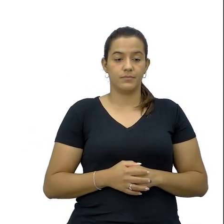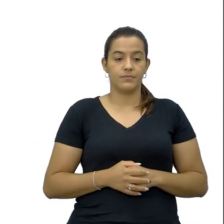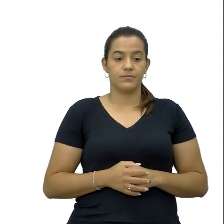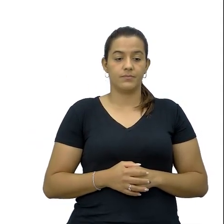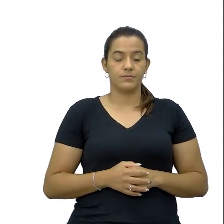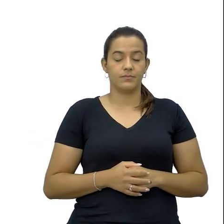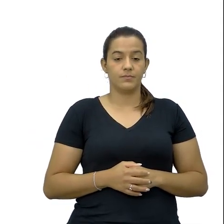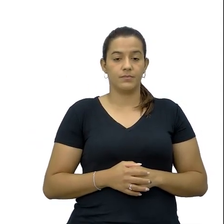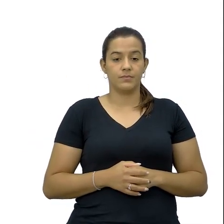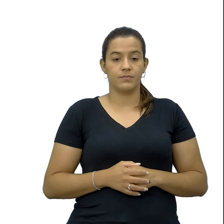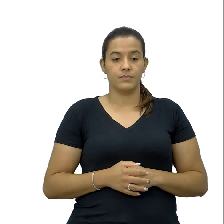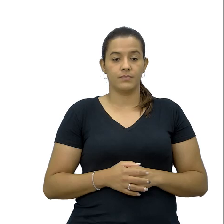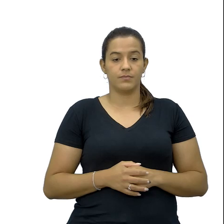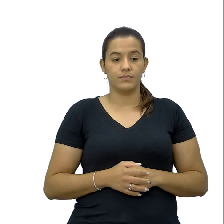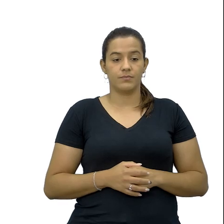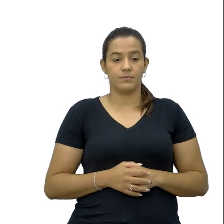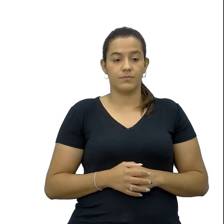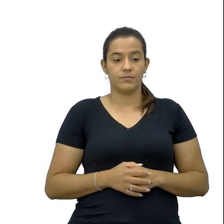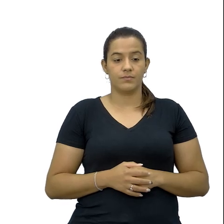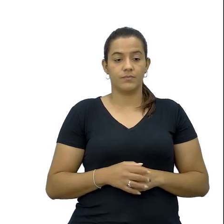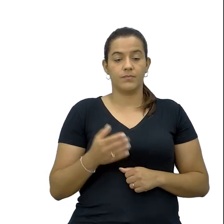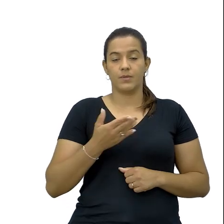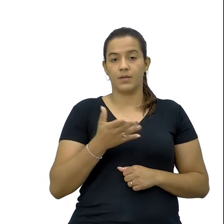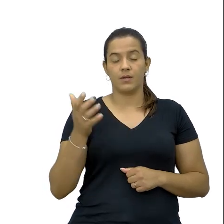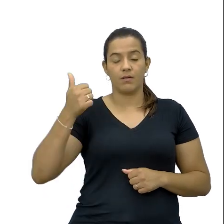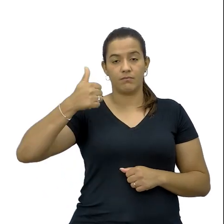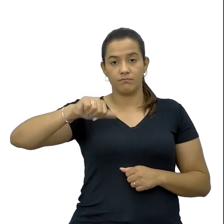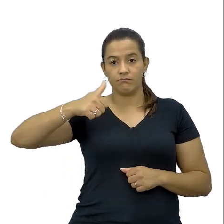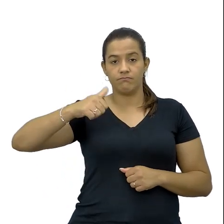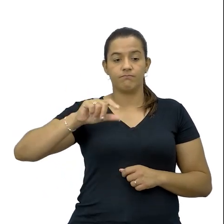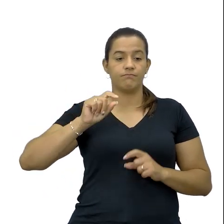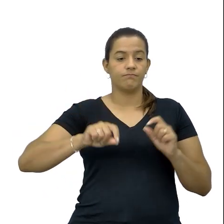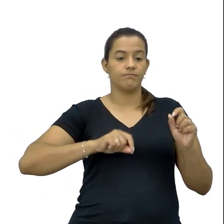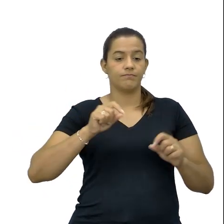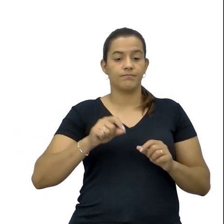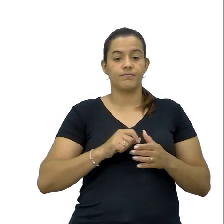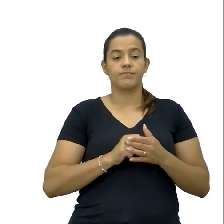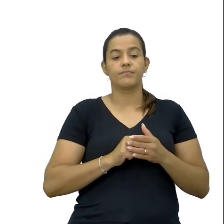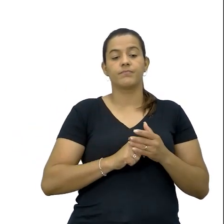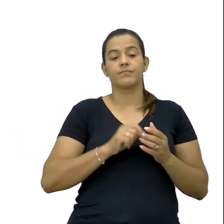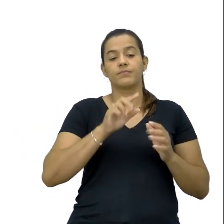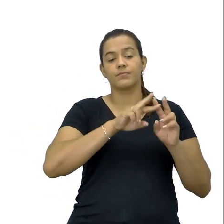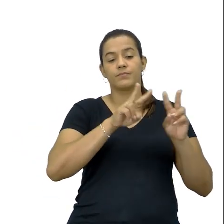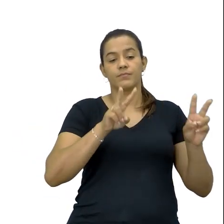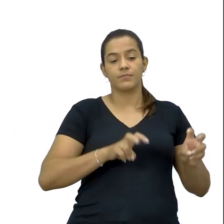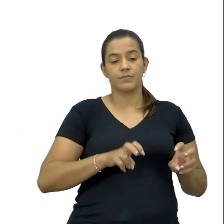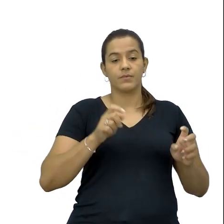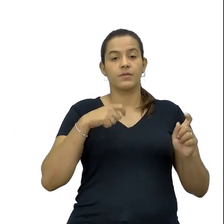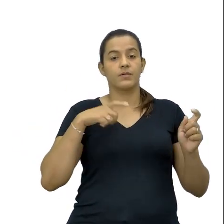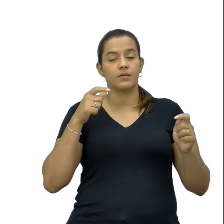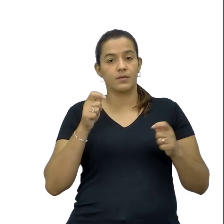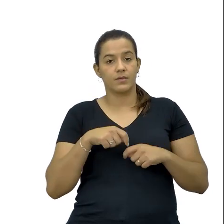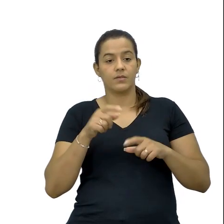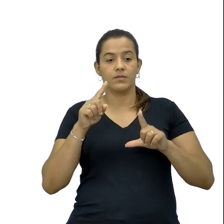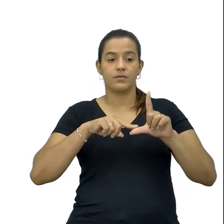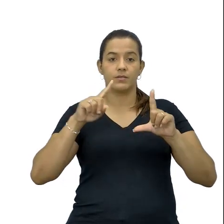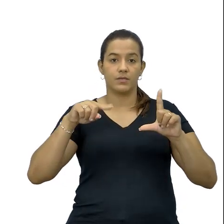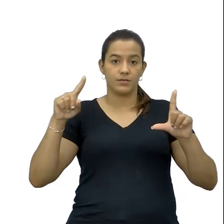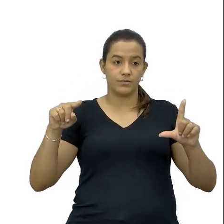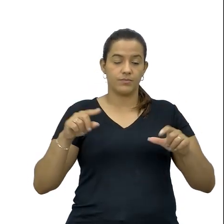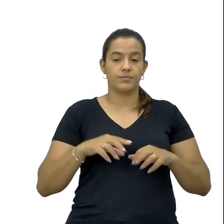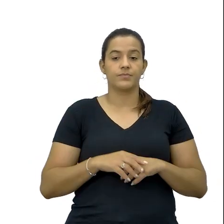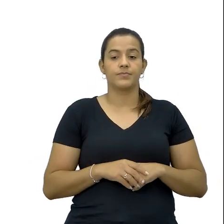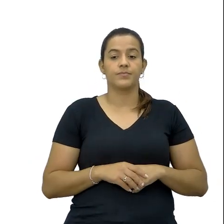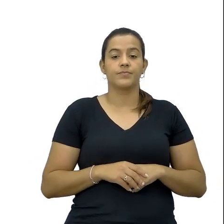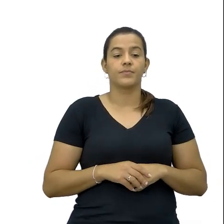avaliava o tema, né? A unidade temática, probabilidade e estatística. Então,